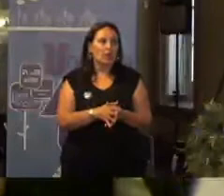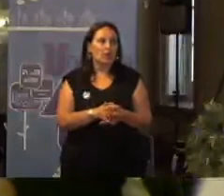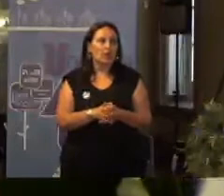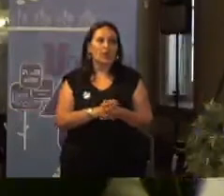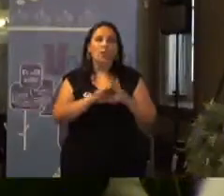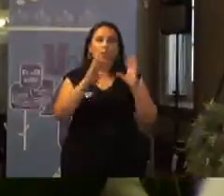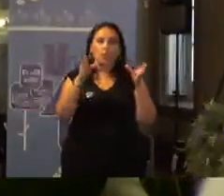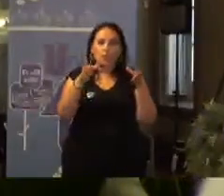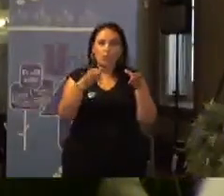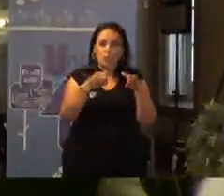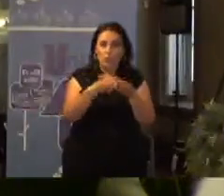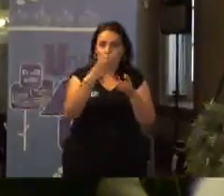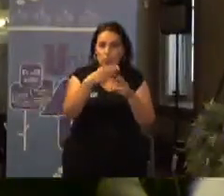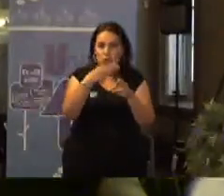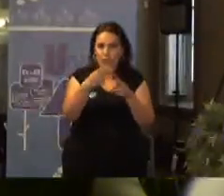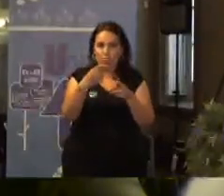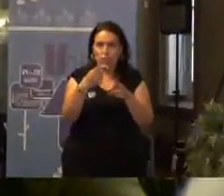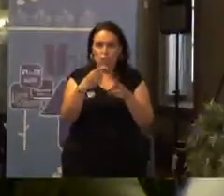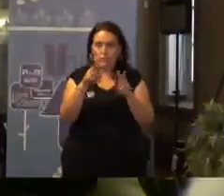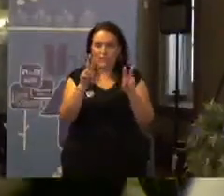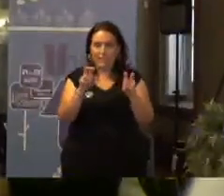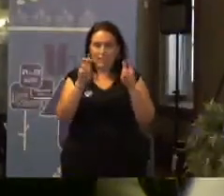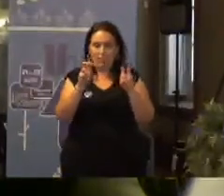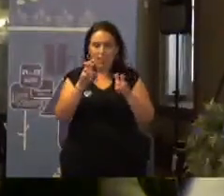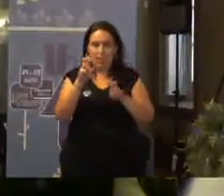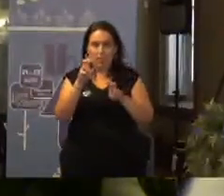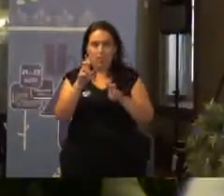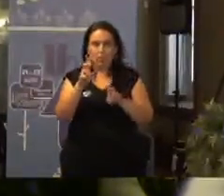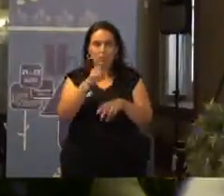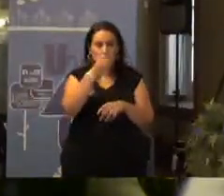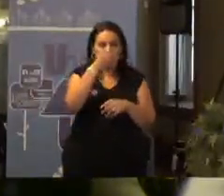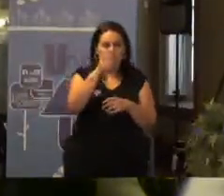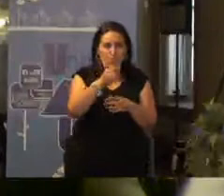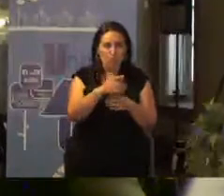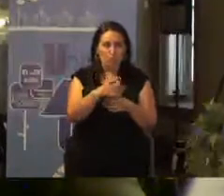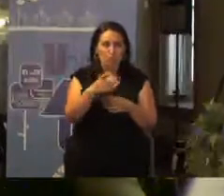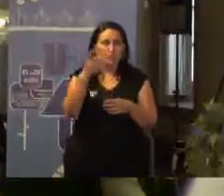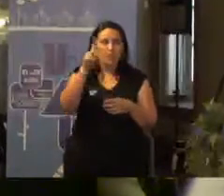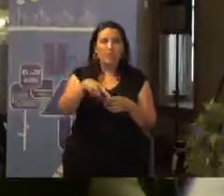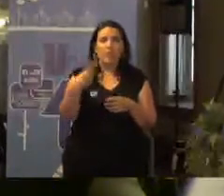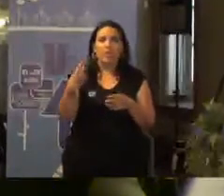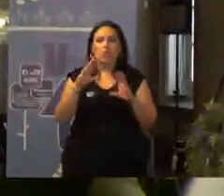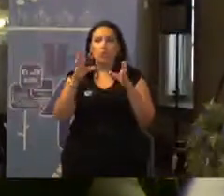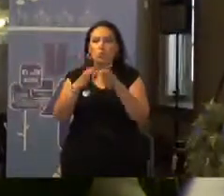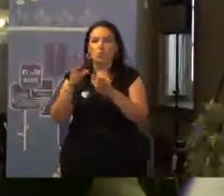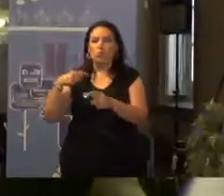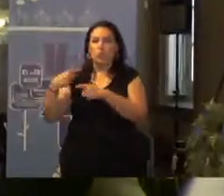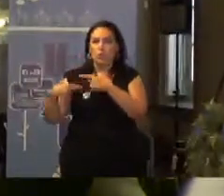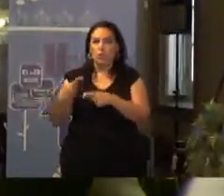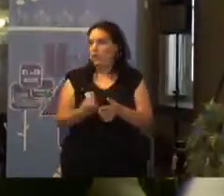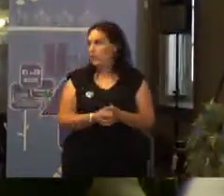revolucionários que se reivindicam do socialismo, e foi mais ou menos assim que se posicionaram os partidos tradicionais até